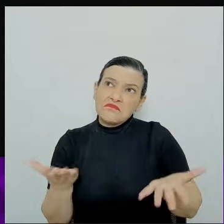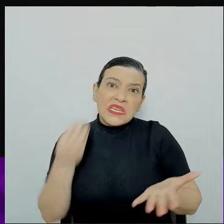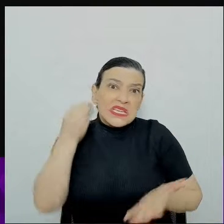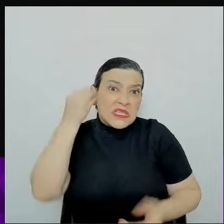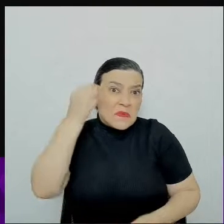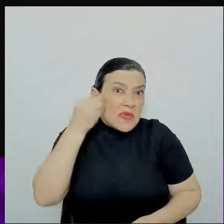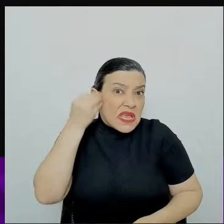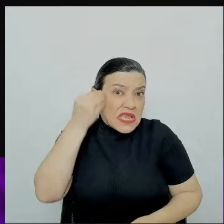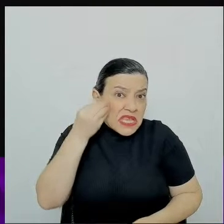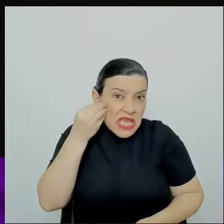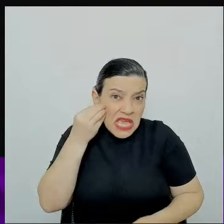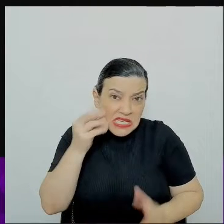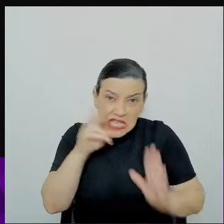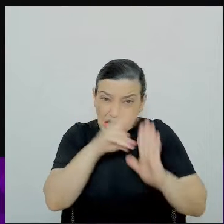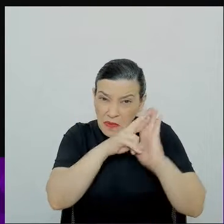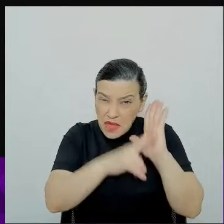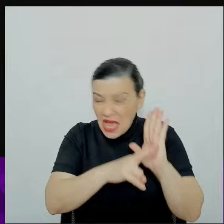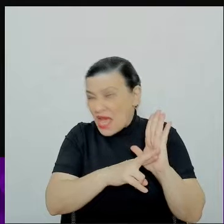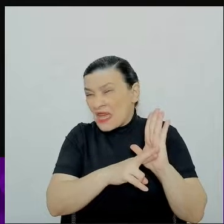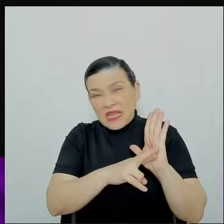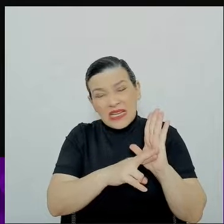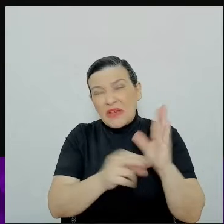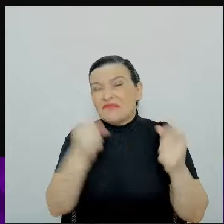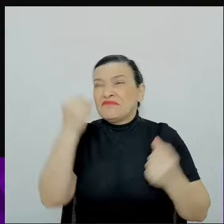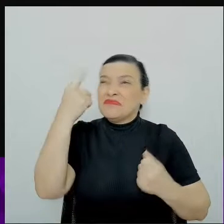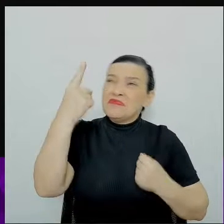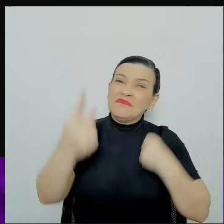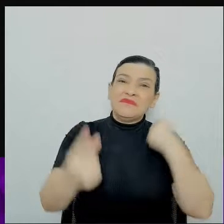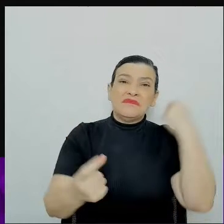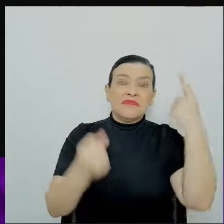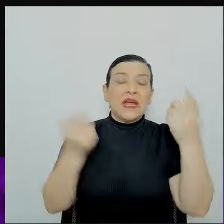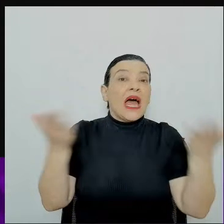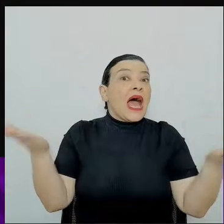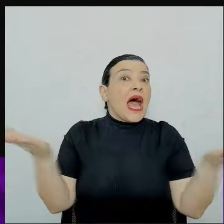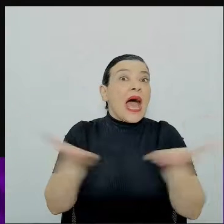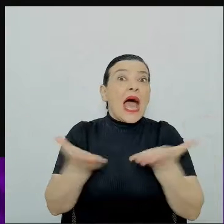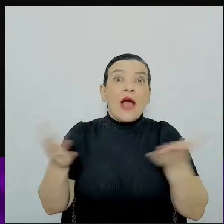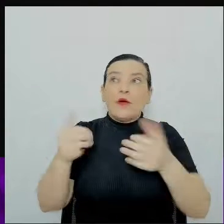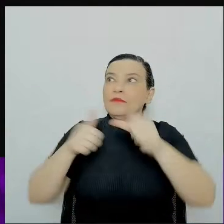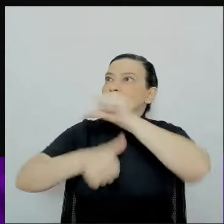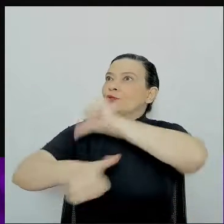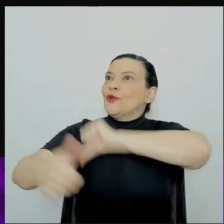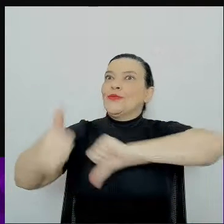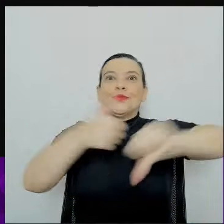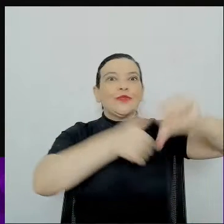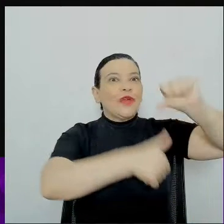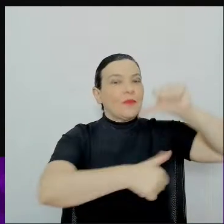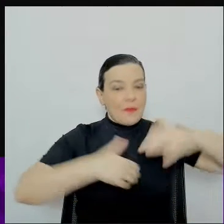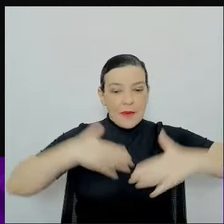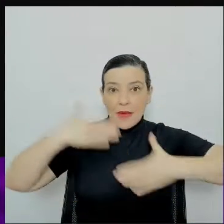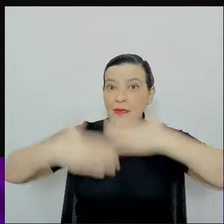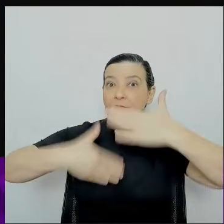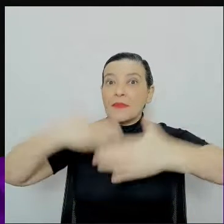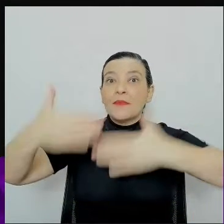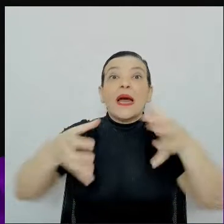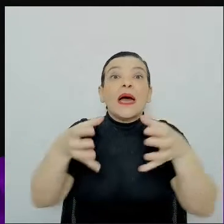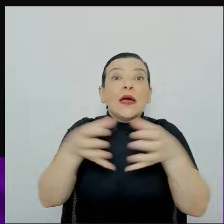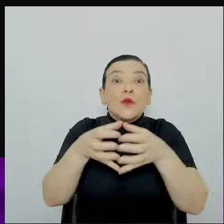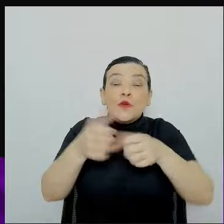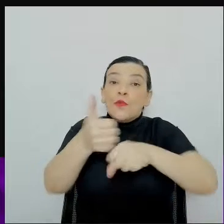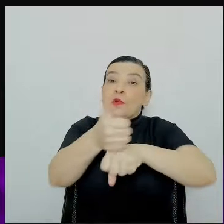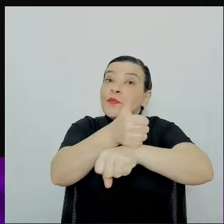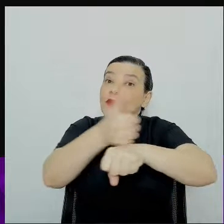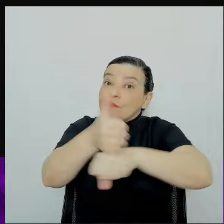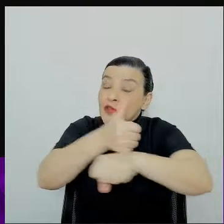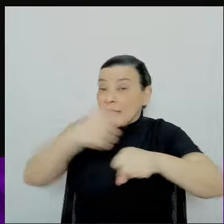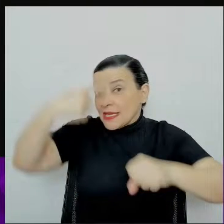seria uma regra, seria sim uma exceção. Só que o mundo mudou, ainda bem, a gente conseguiu profissionais, a gente conseguiu mudanças de